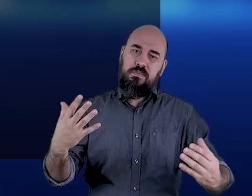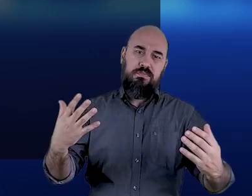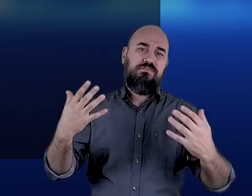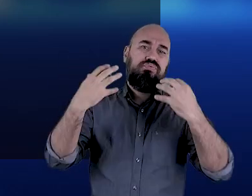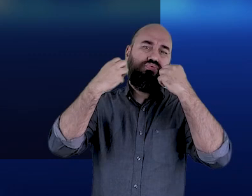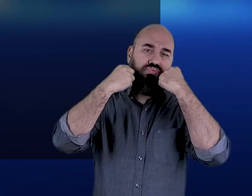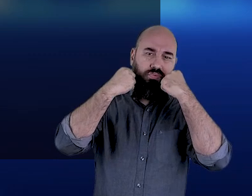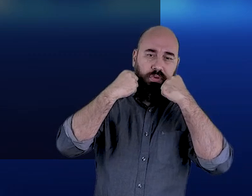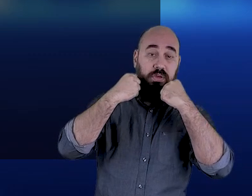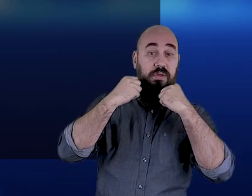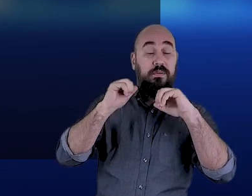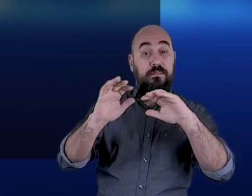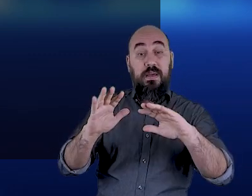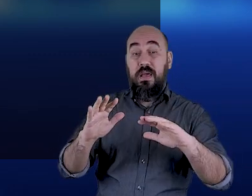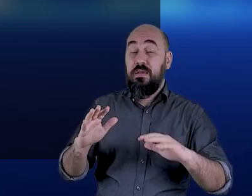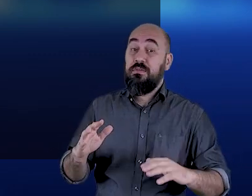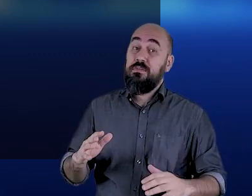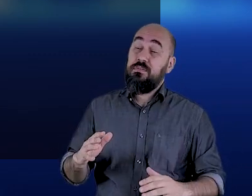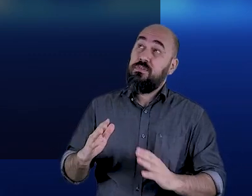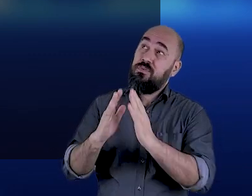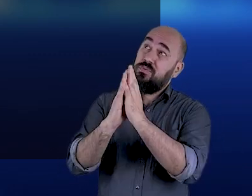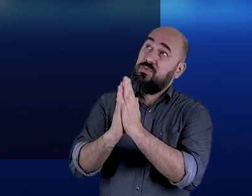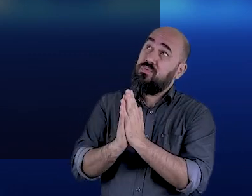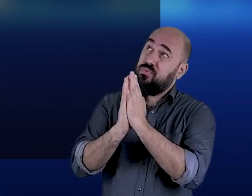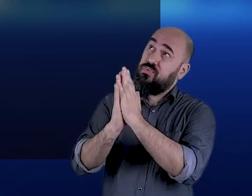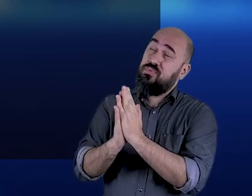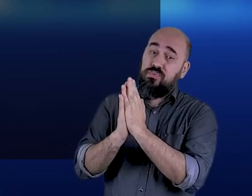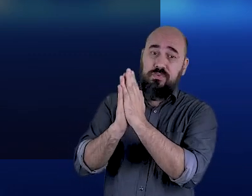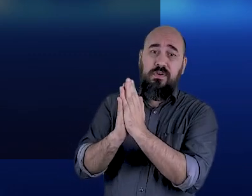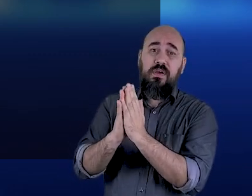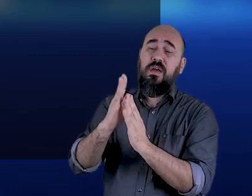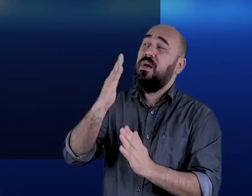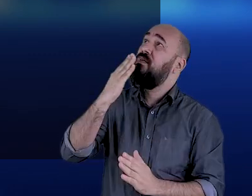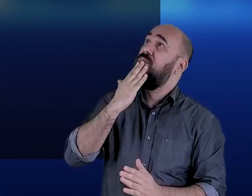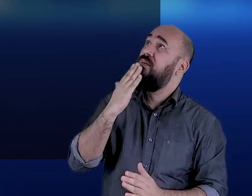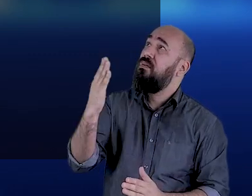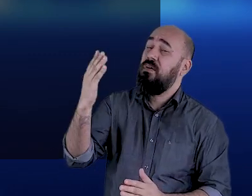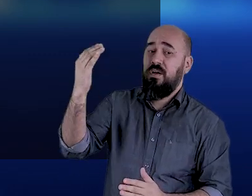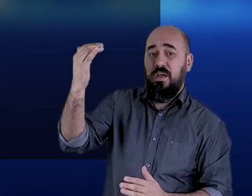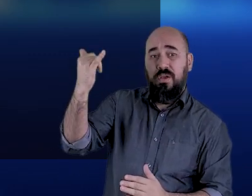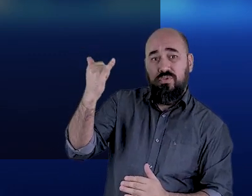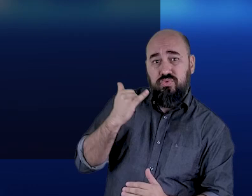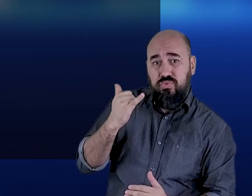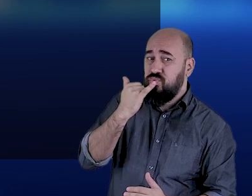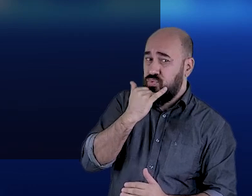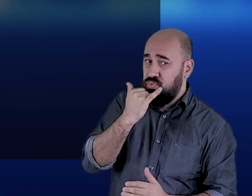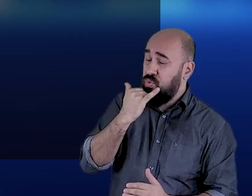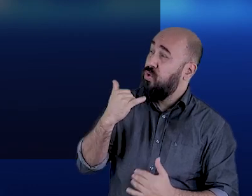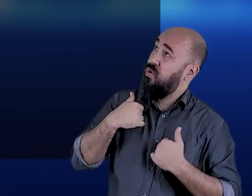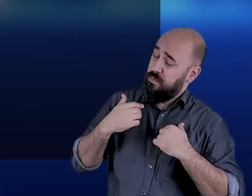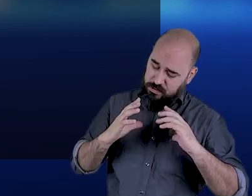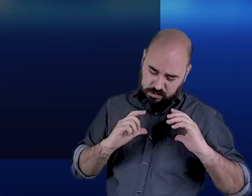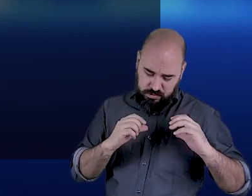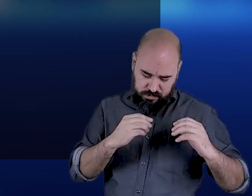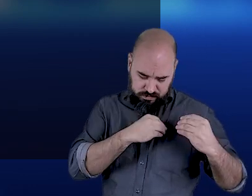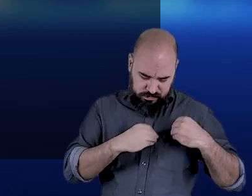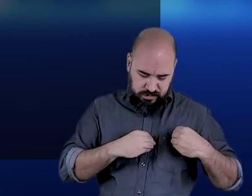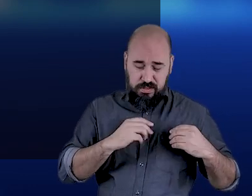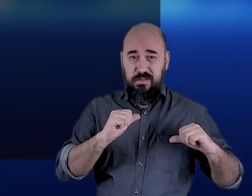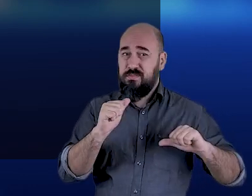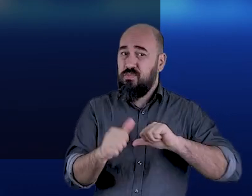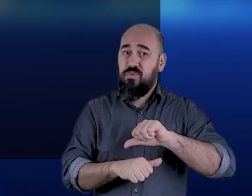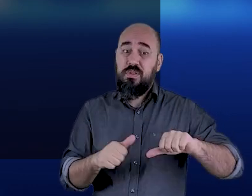não temos implorado o favor do Senhor nosso Deus para nos convertermos das nossas iniquidades